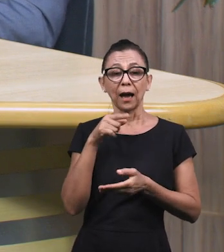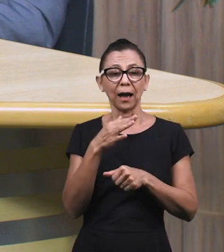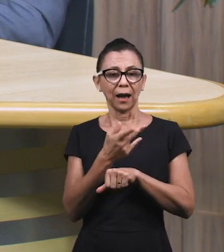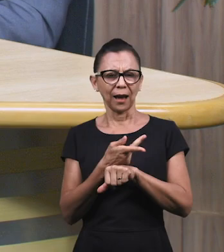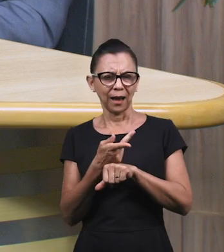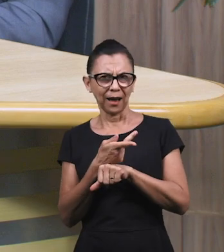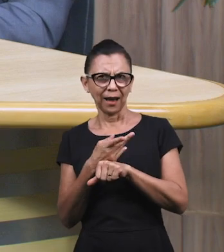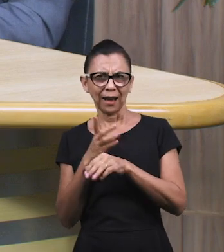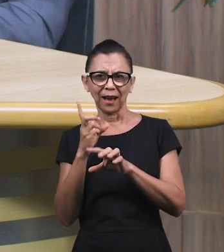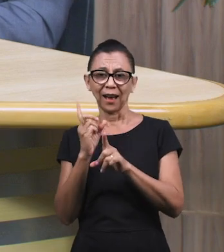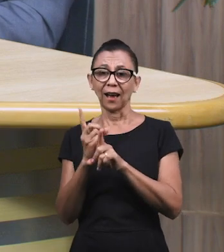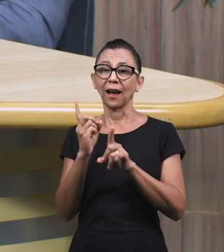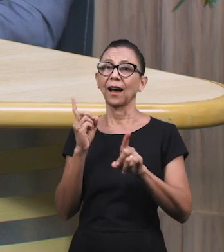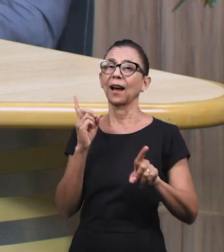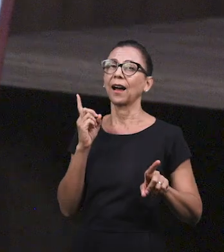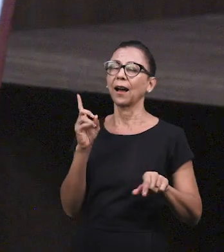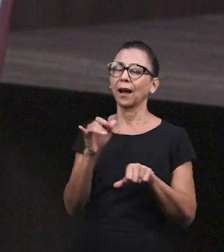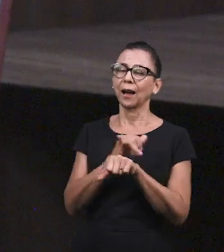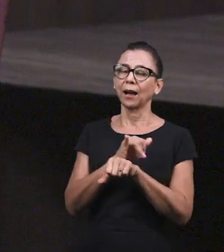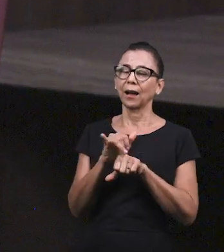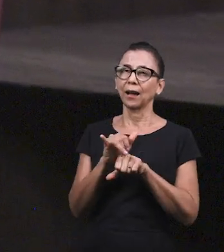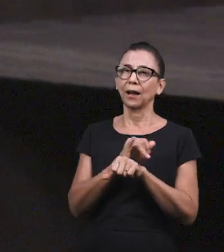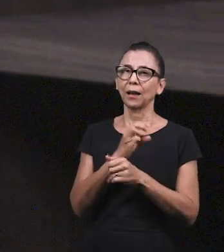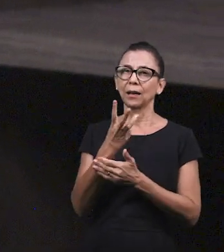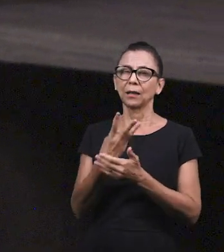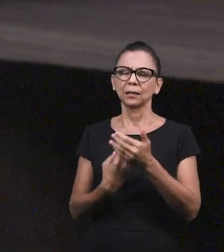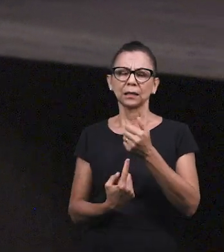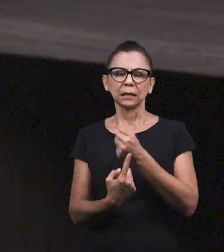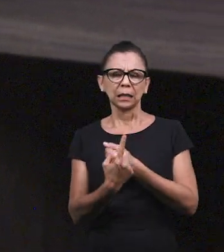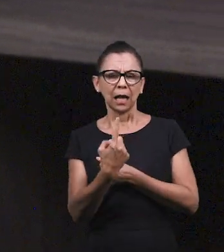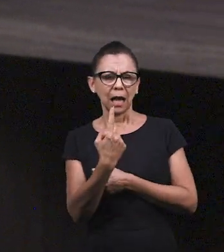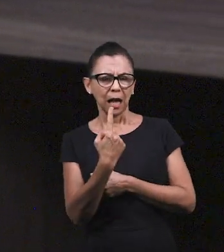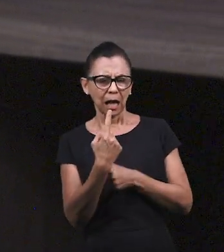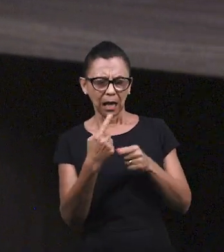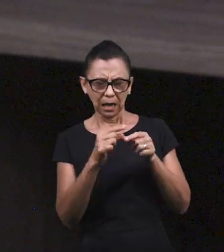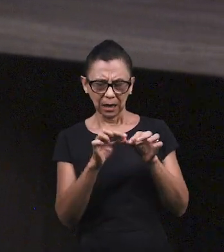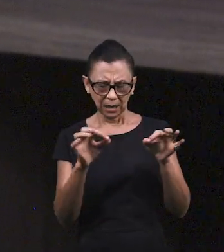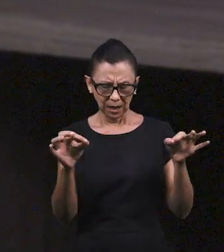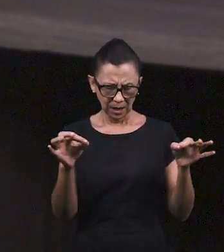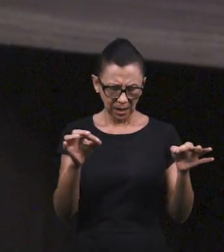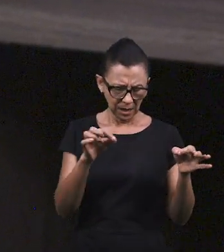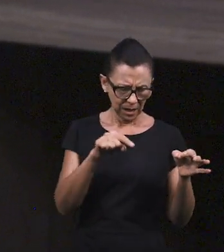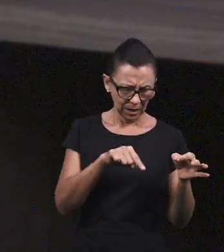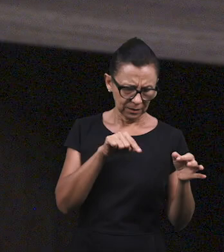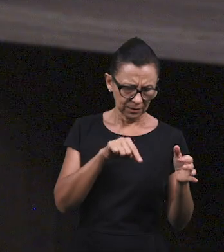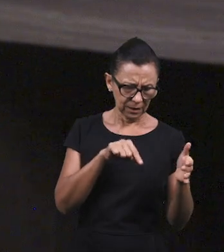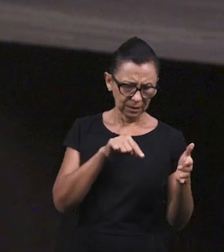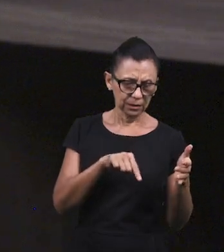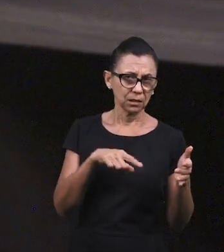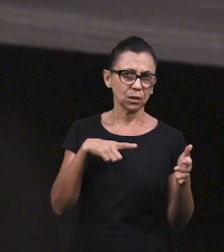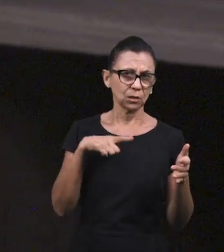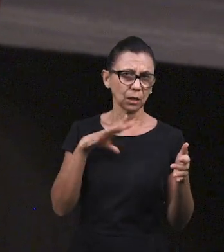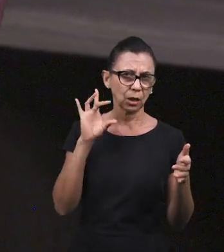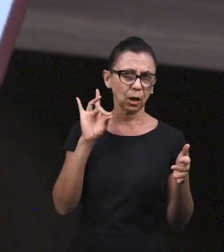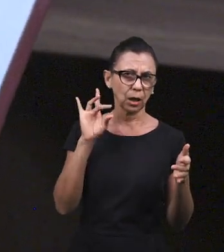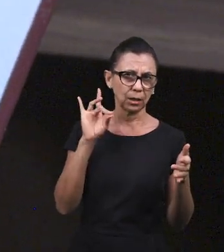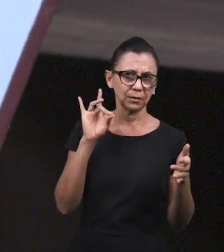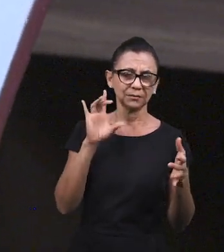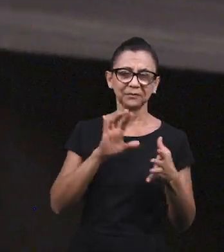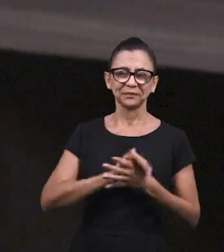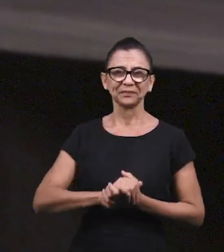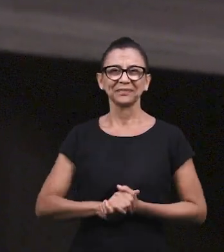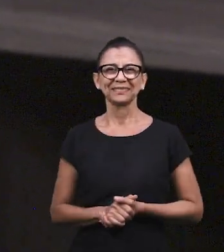aqui, isso, o esquema da Trindade está aqui, né? Que a gente sempre tem aqui,